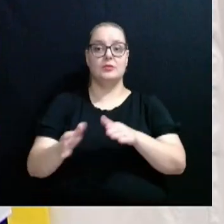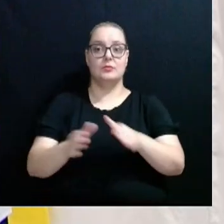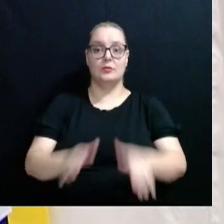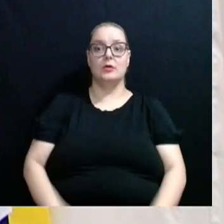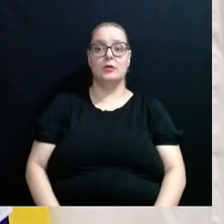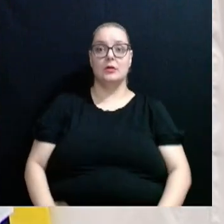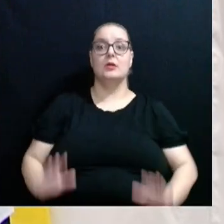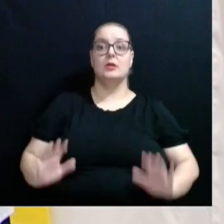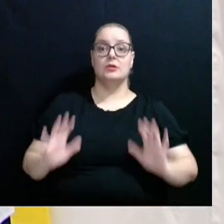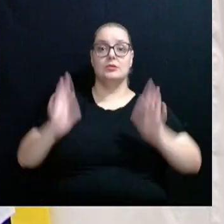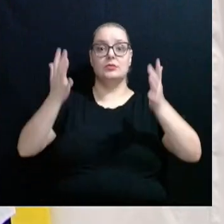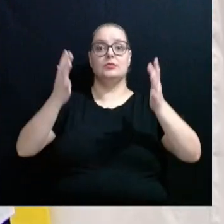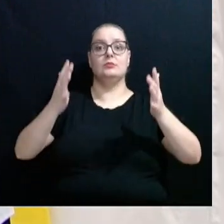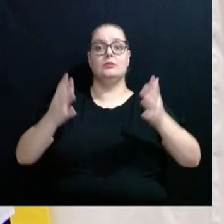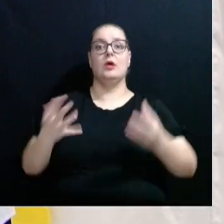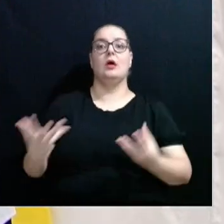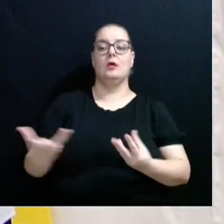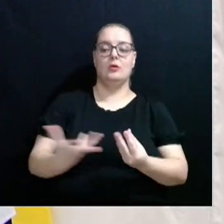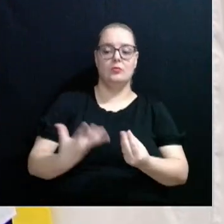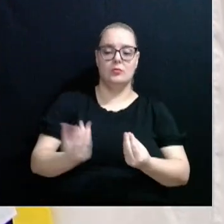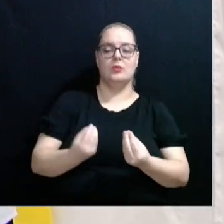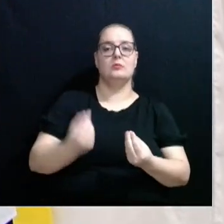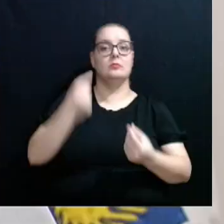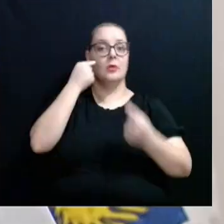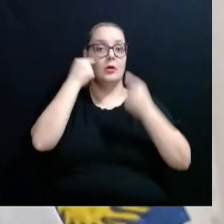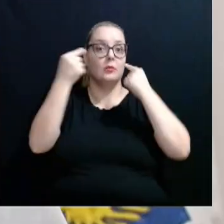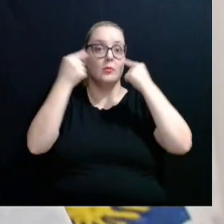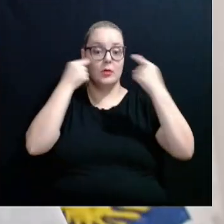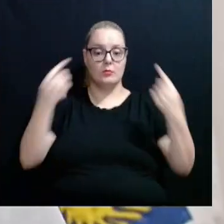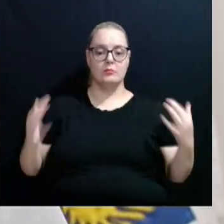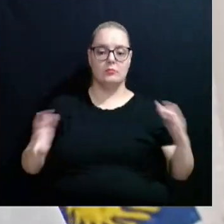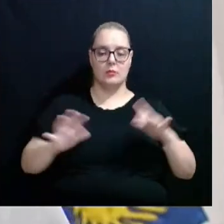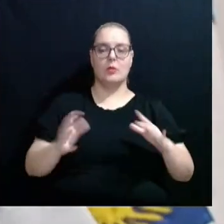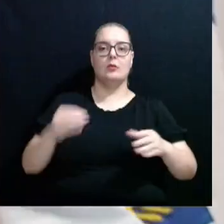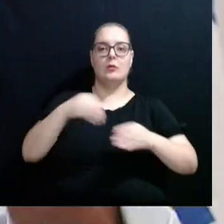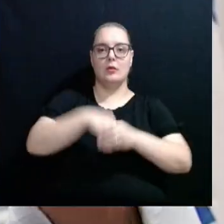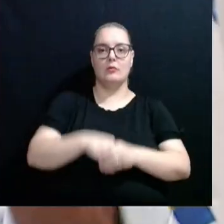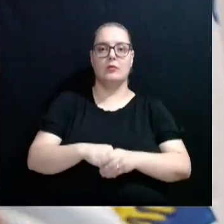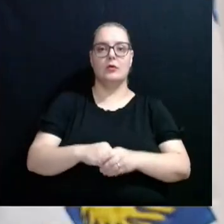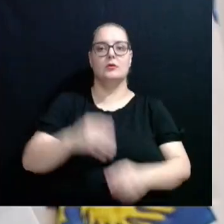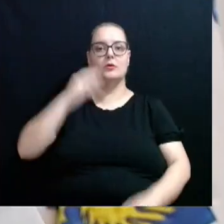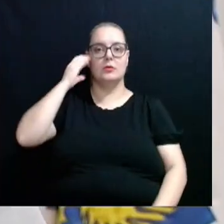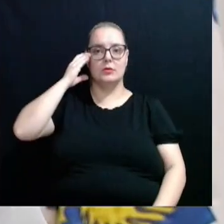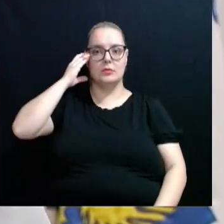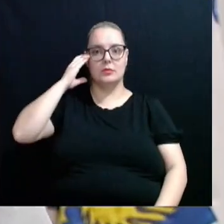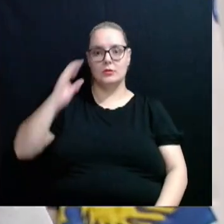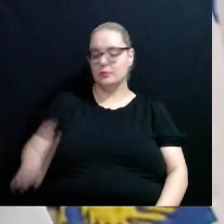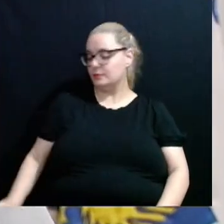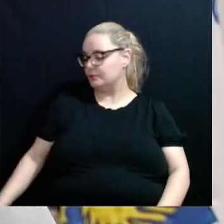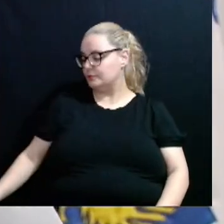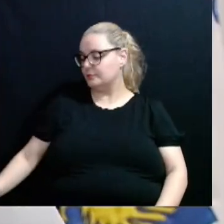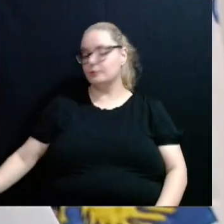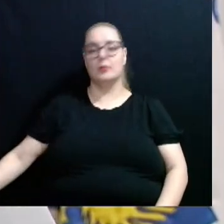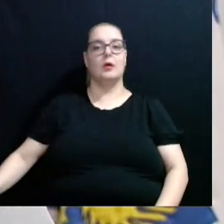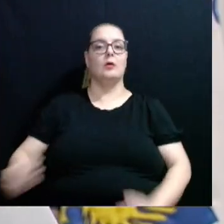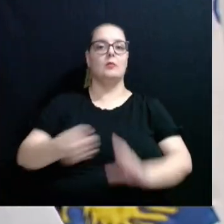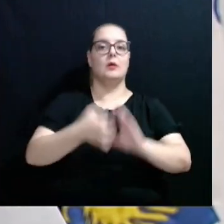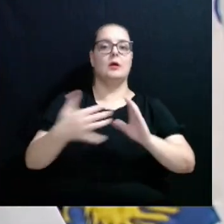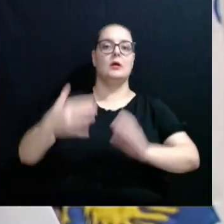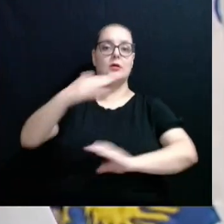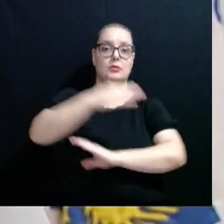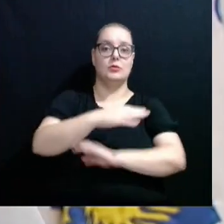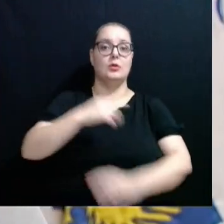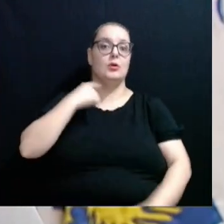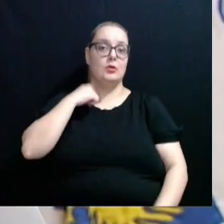a pluralidade de ideias com o retorno de Cirilo. Essa é uma característica da Câmara, né? O vereador Mineiro do Espetinho tem o seu jeito, a